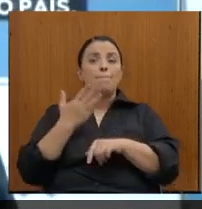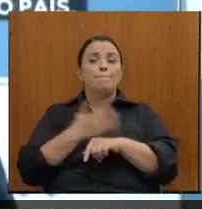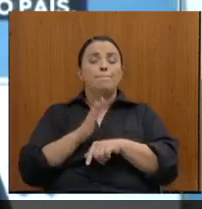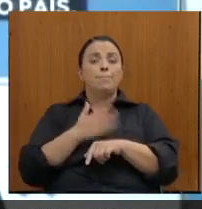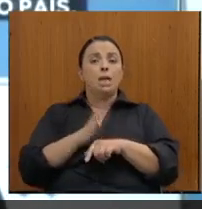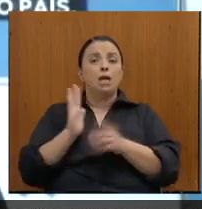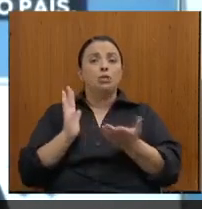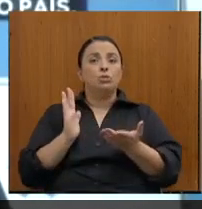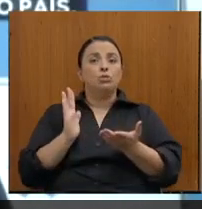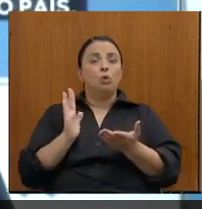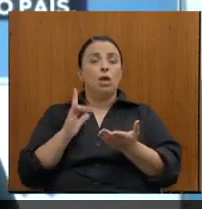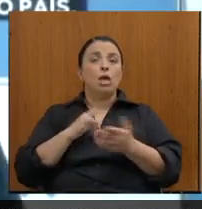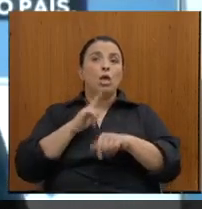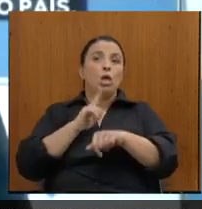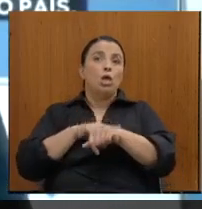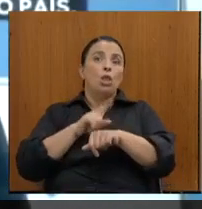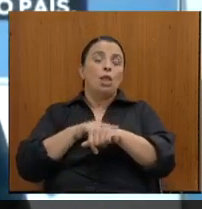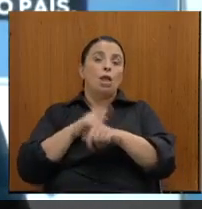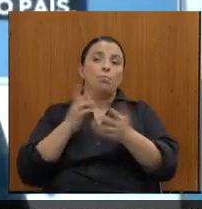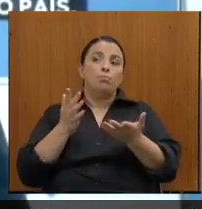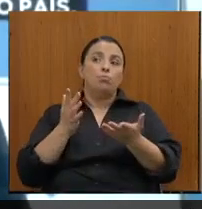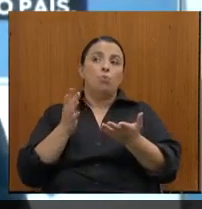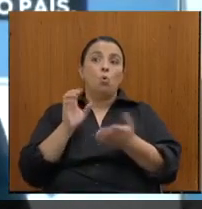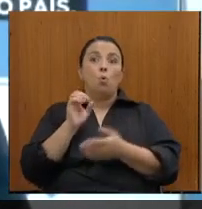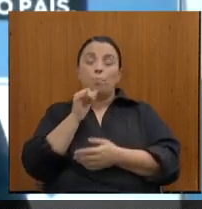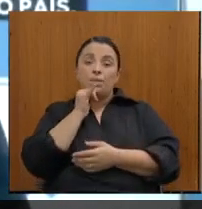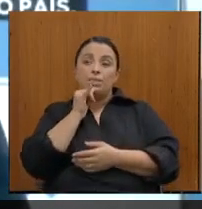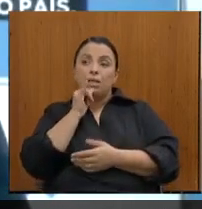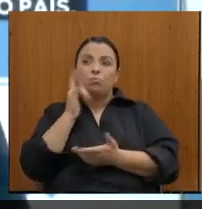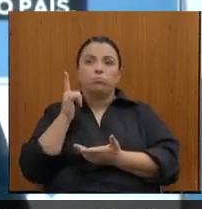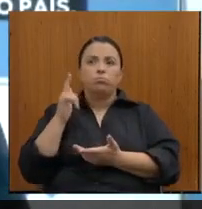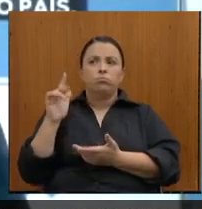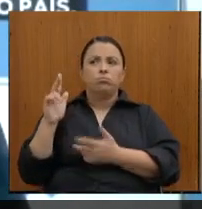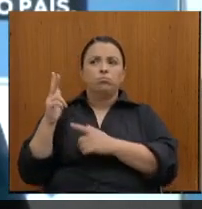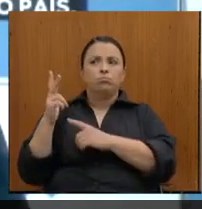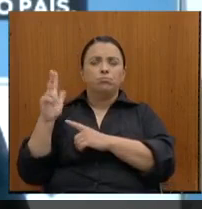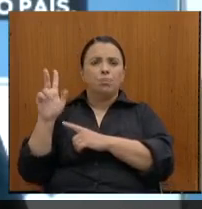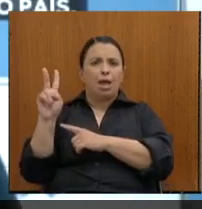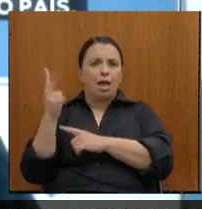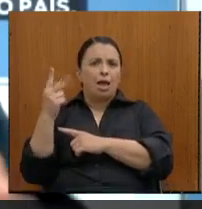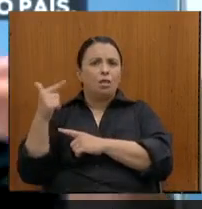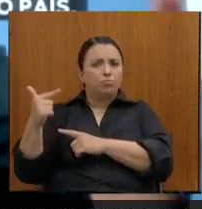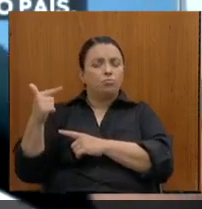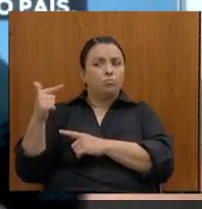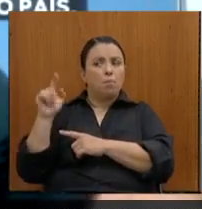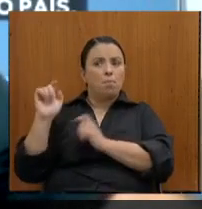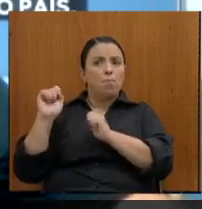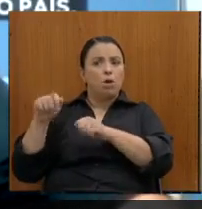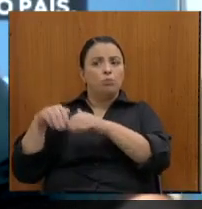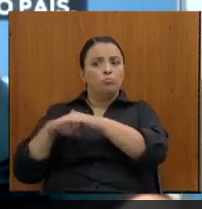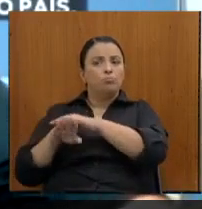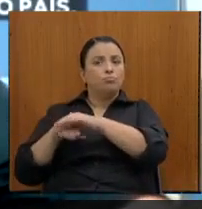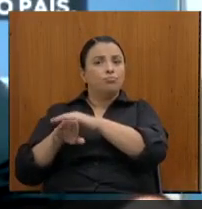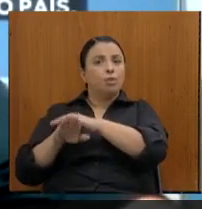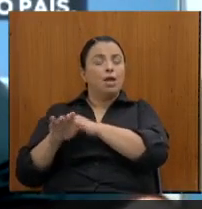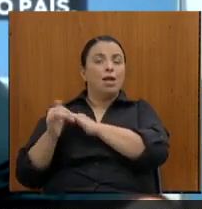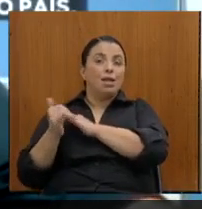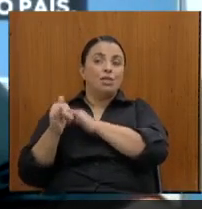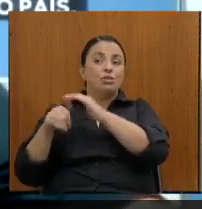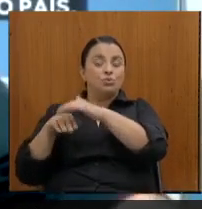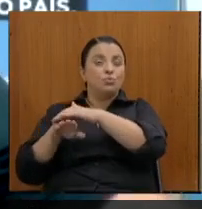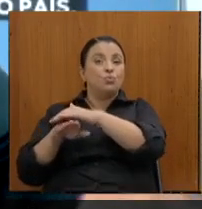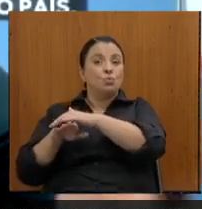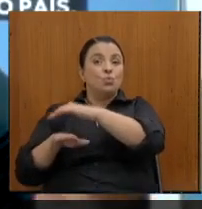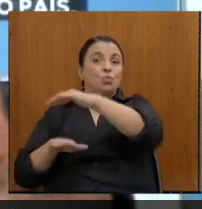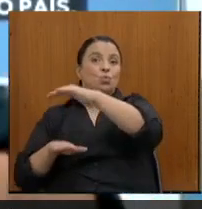armazenar n e em alguns casos como ela também na na cor geração através do